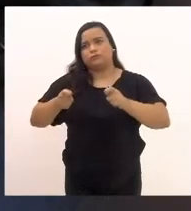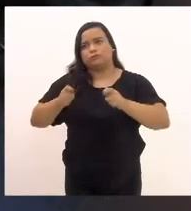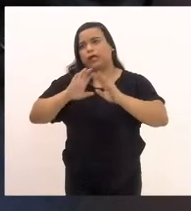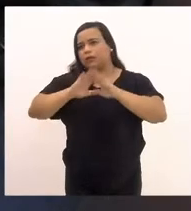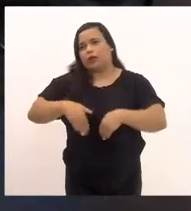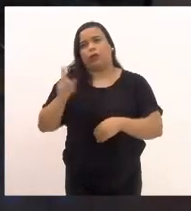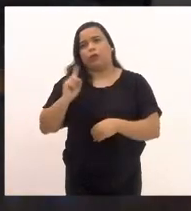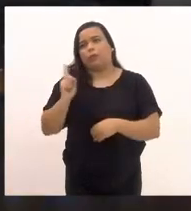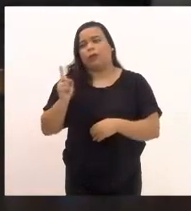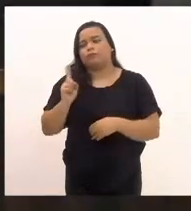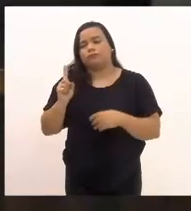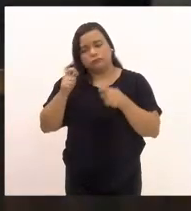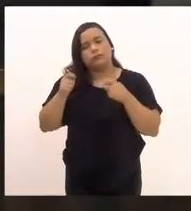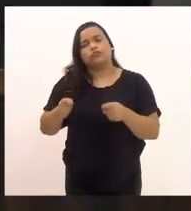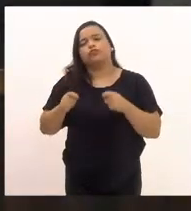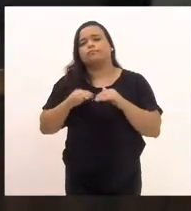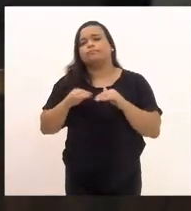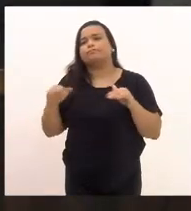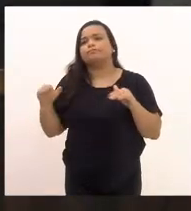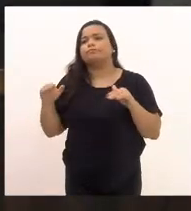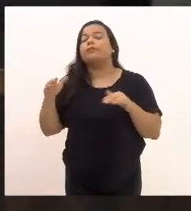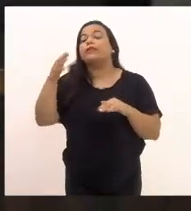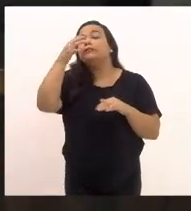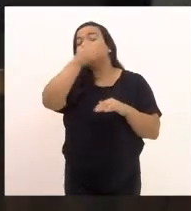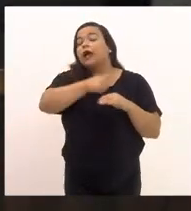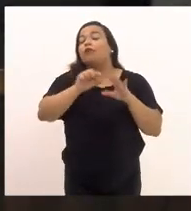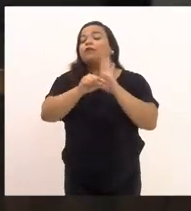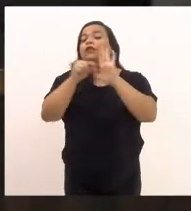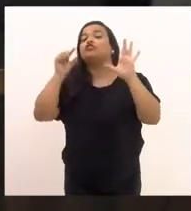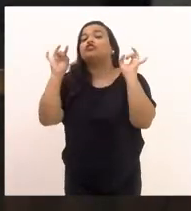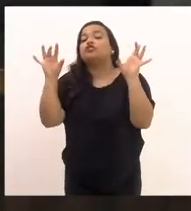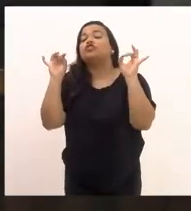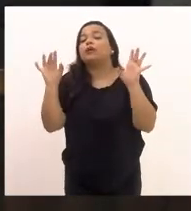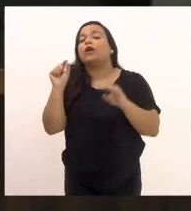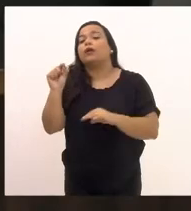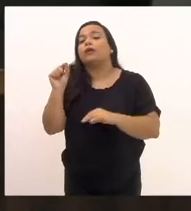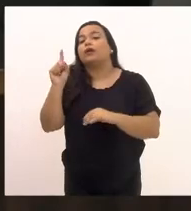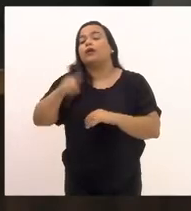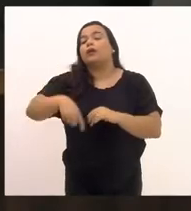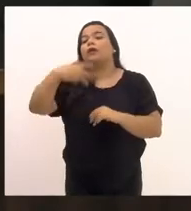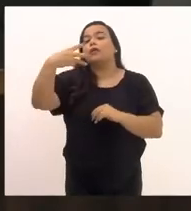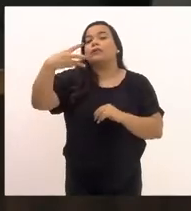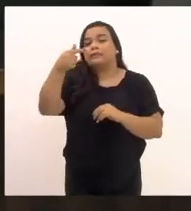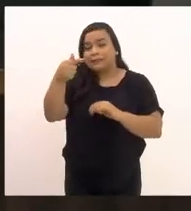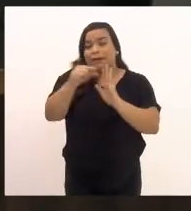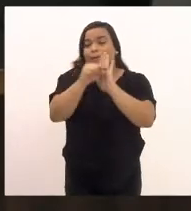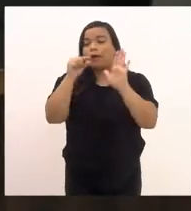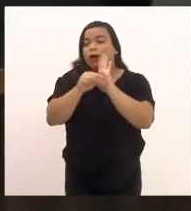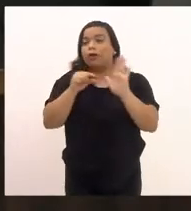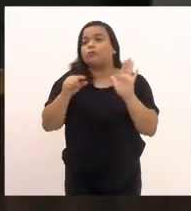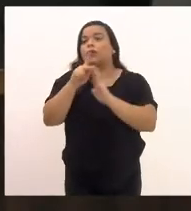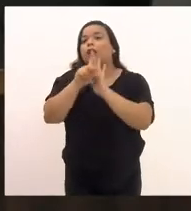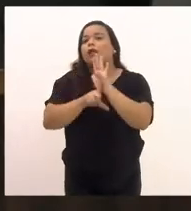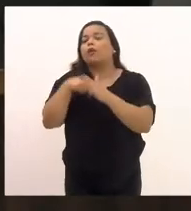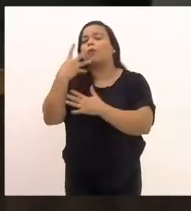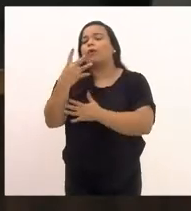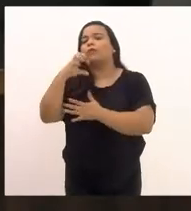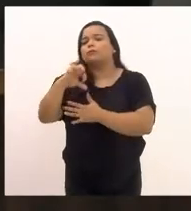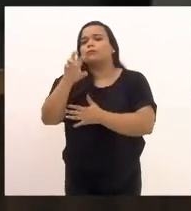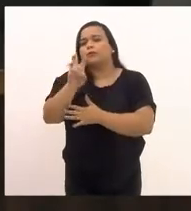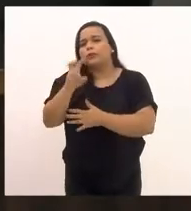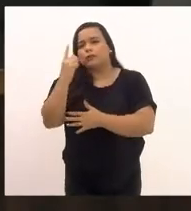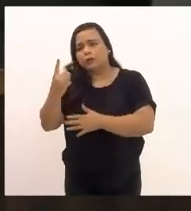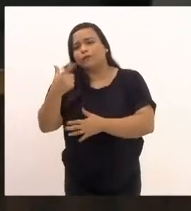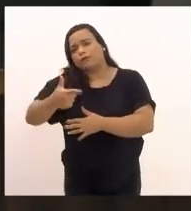Agora... Salvo destaque ao 37º da pauta, projeto de lei 4951 de